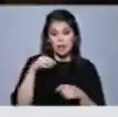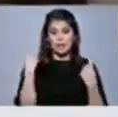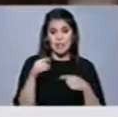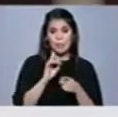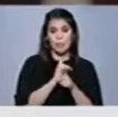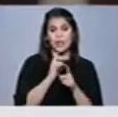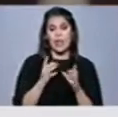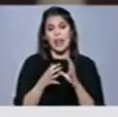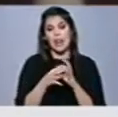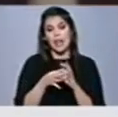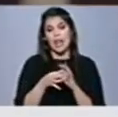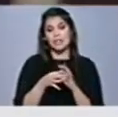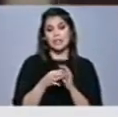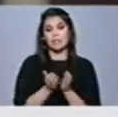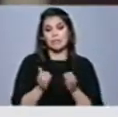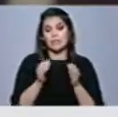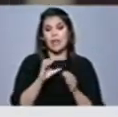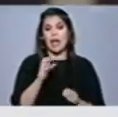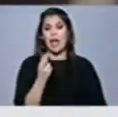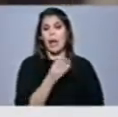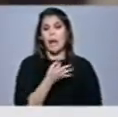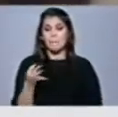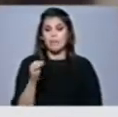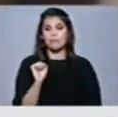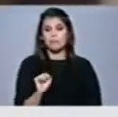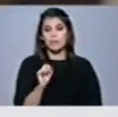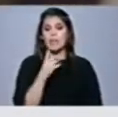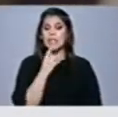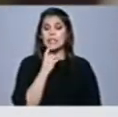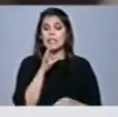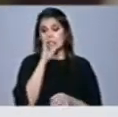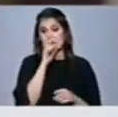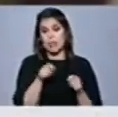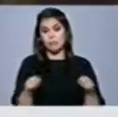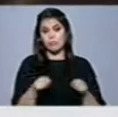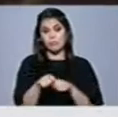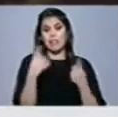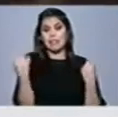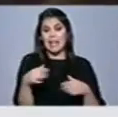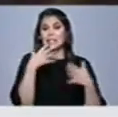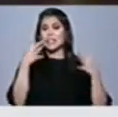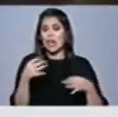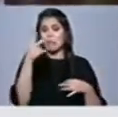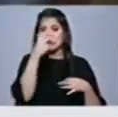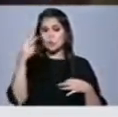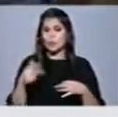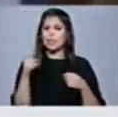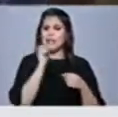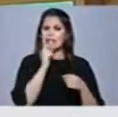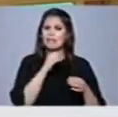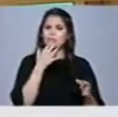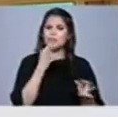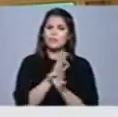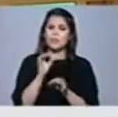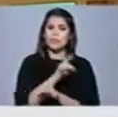isto é o que corresponde à chávena, à cup dos ingleses, e se utilizar estas medidas pode ter a certeza que as suas receitas vão correr bem, isto